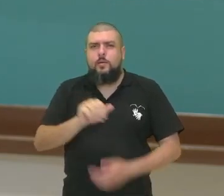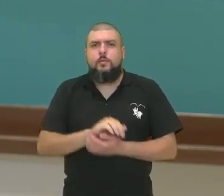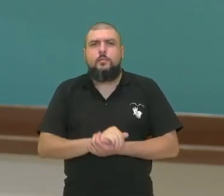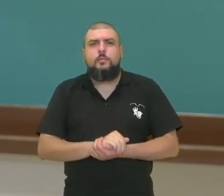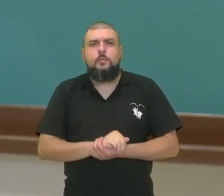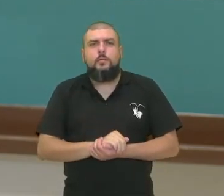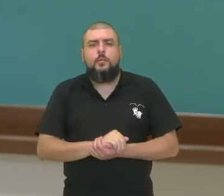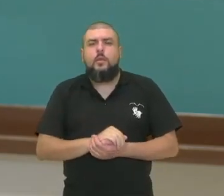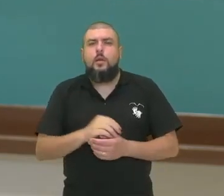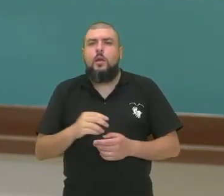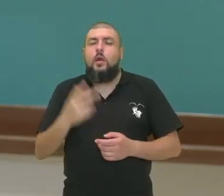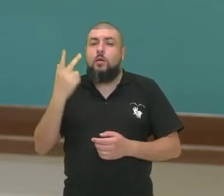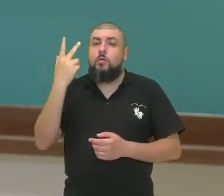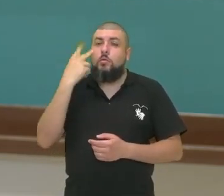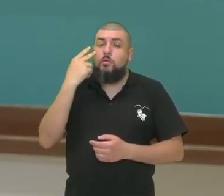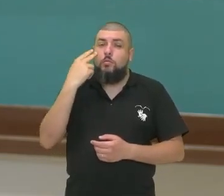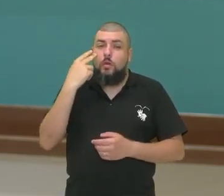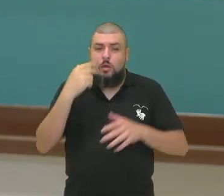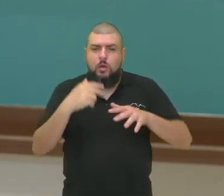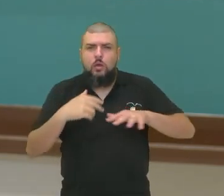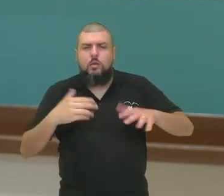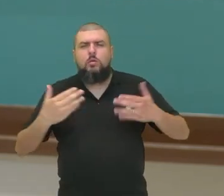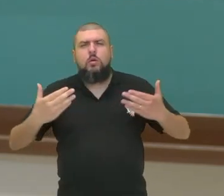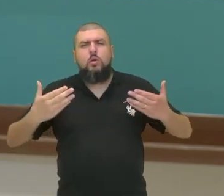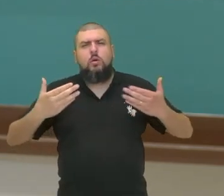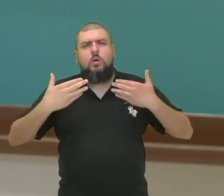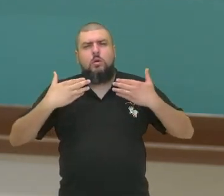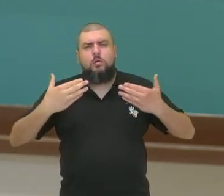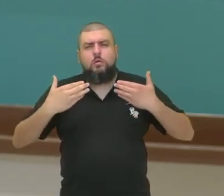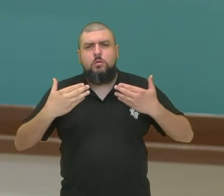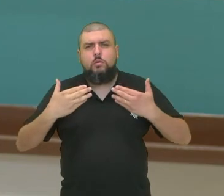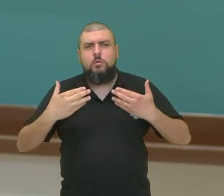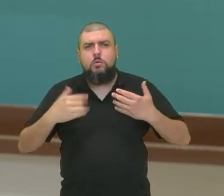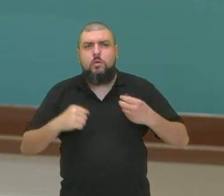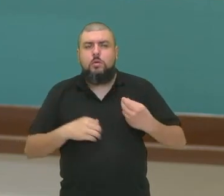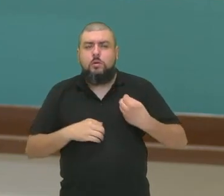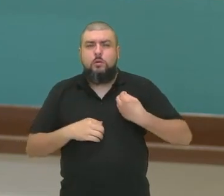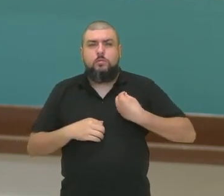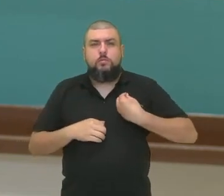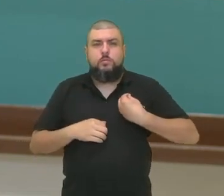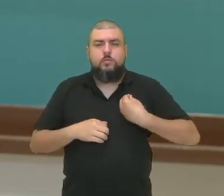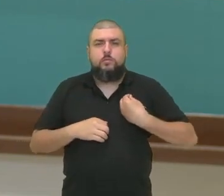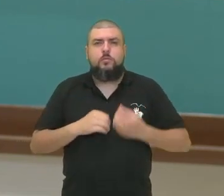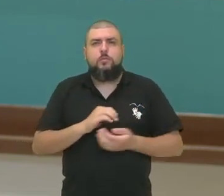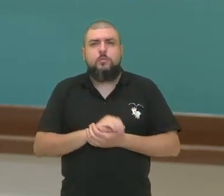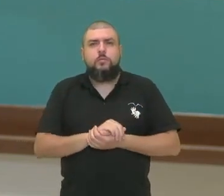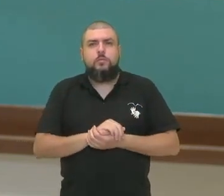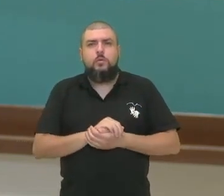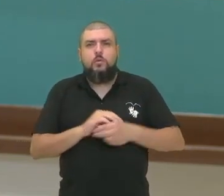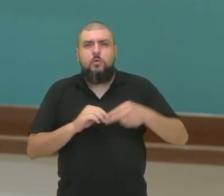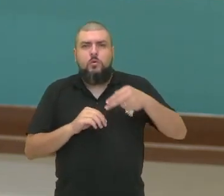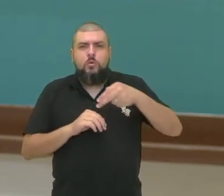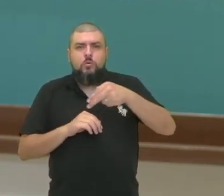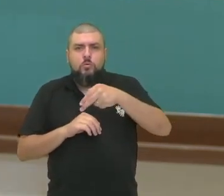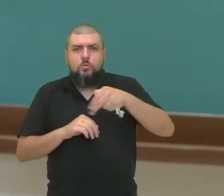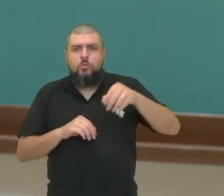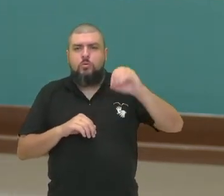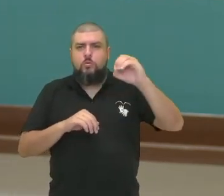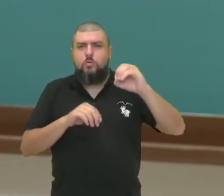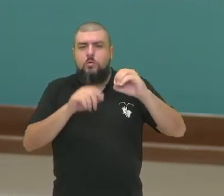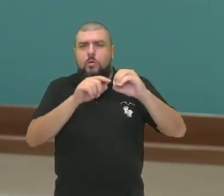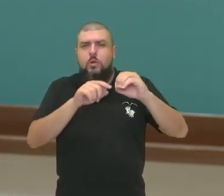geral, região quente. Então, se localiza então o deserto do Saara e a noroeste a cadeia do Atlas, que é uma cadeia montanhosa, que vocês